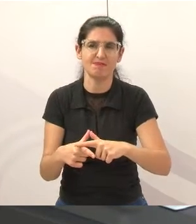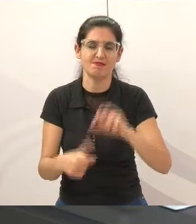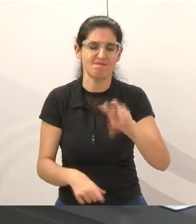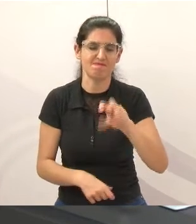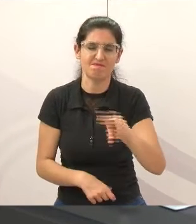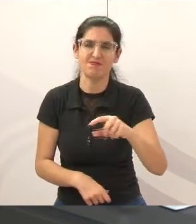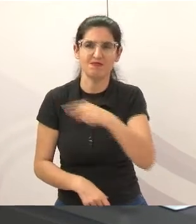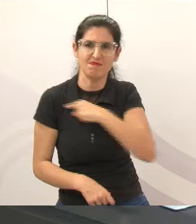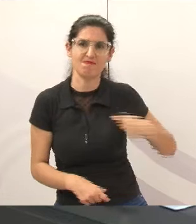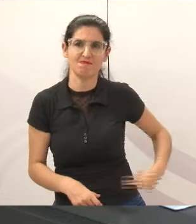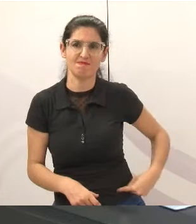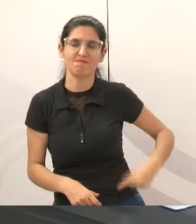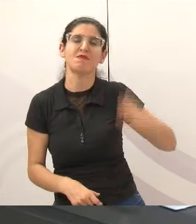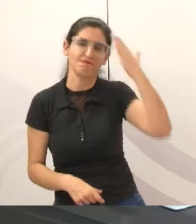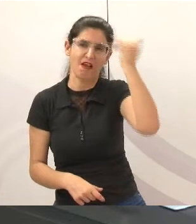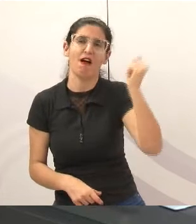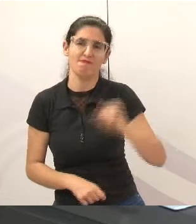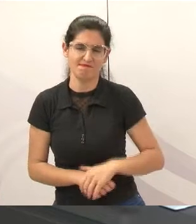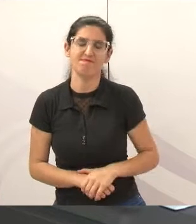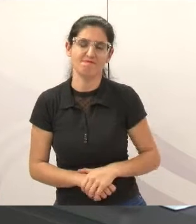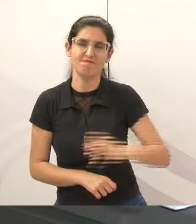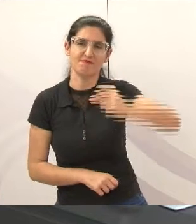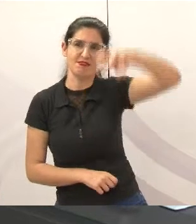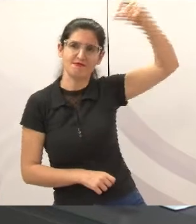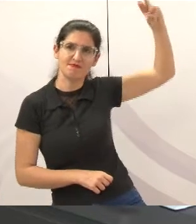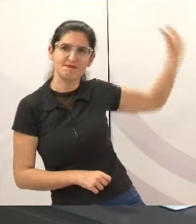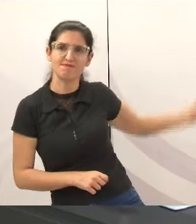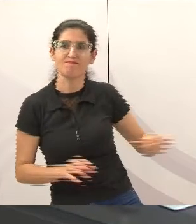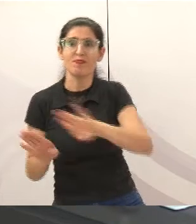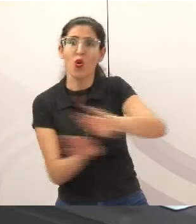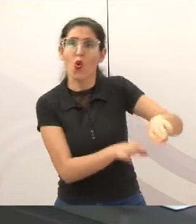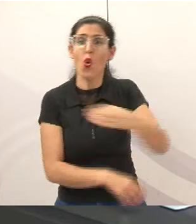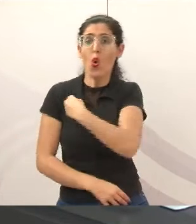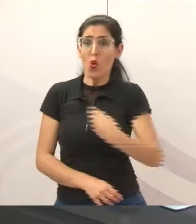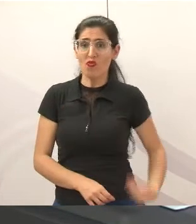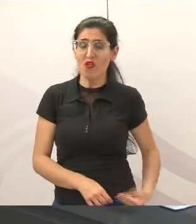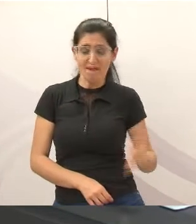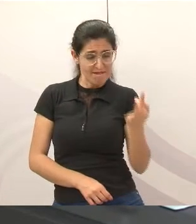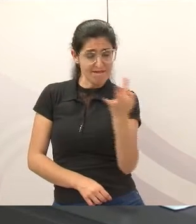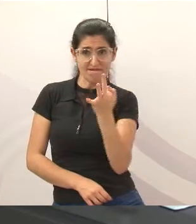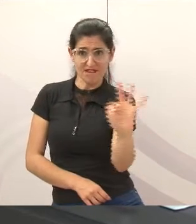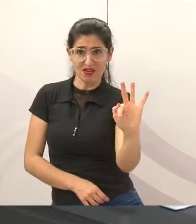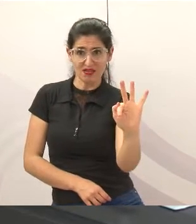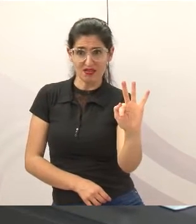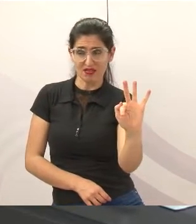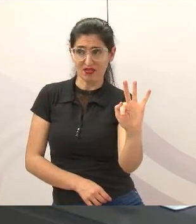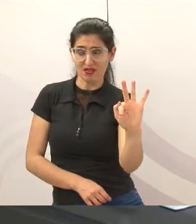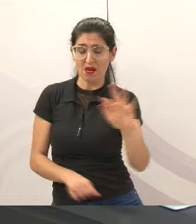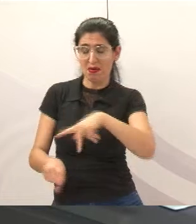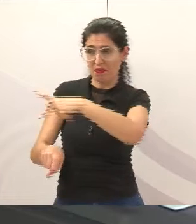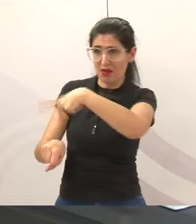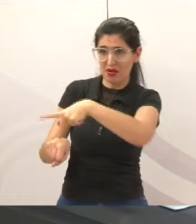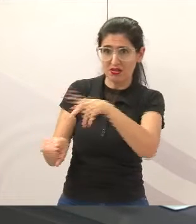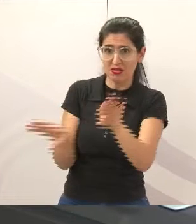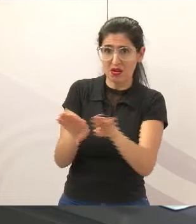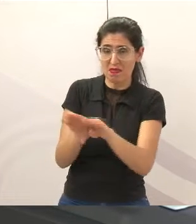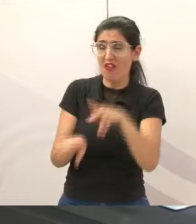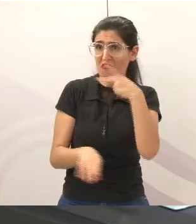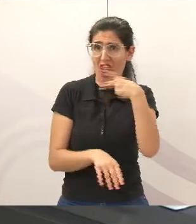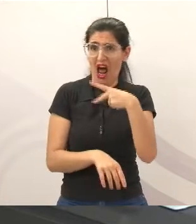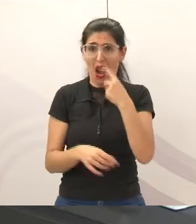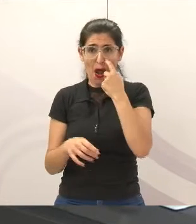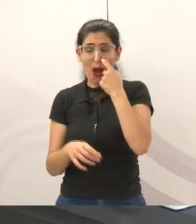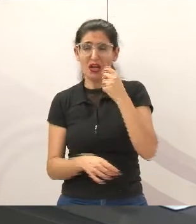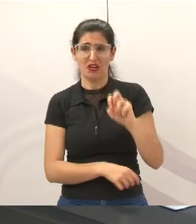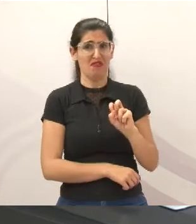francês também, que eu quero colocar aqui, a respeito do quê? Dizendo que não tem evidência que o vírus